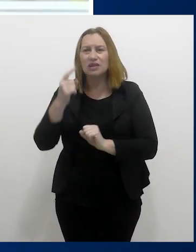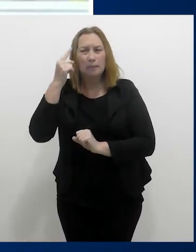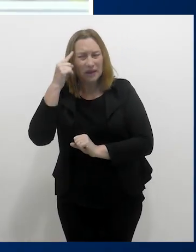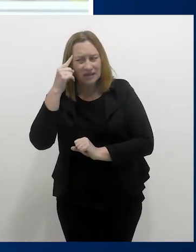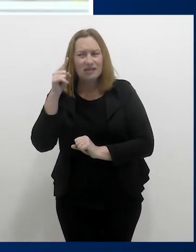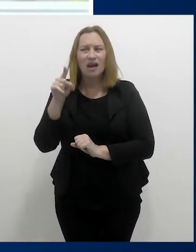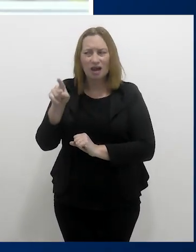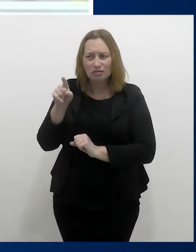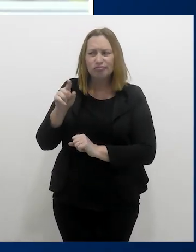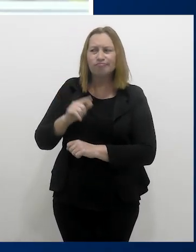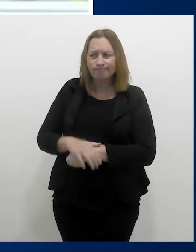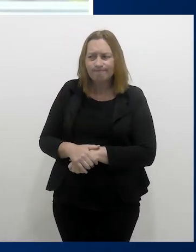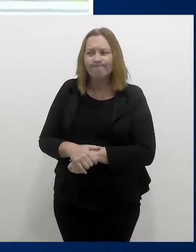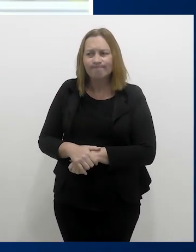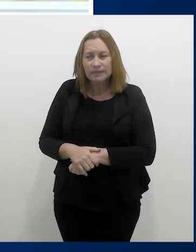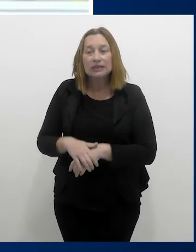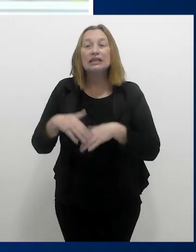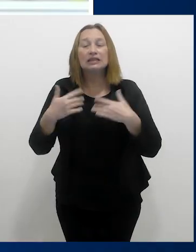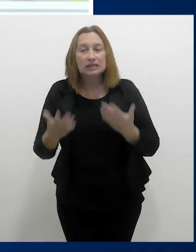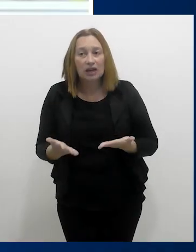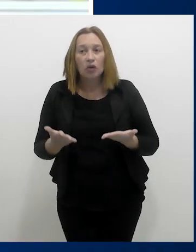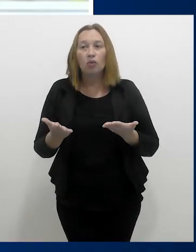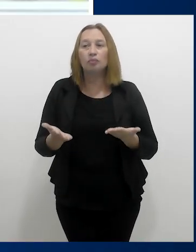pensado nisso. Então, eu acho que